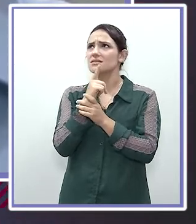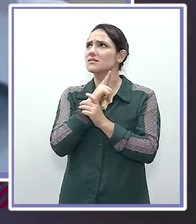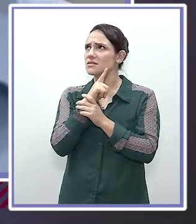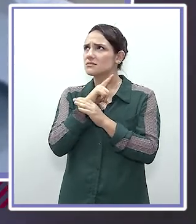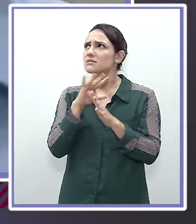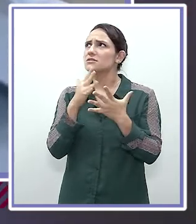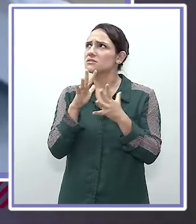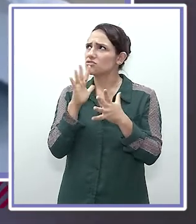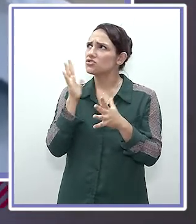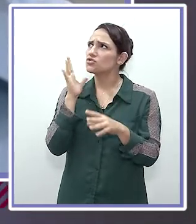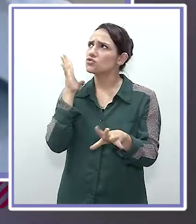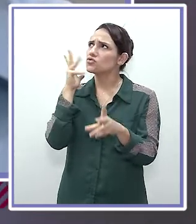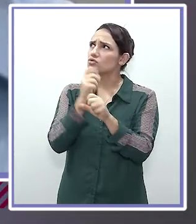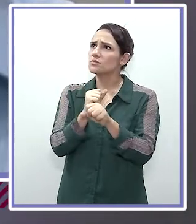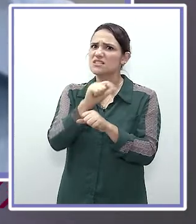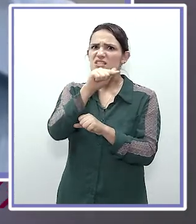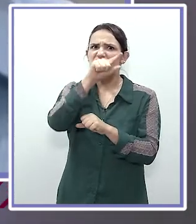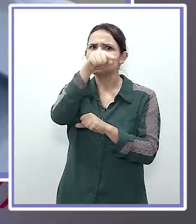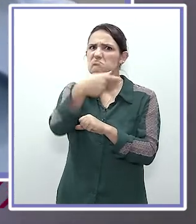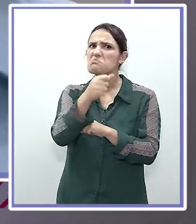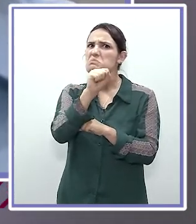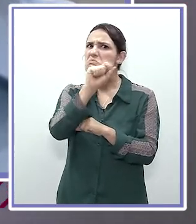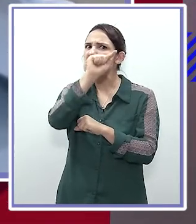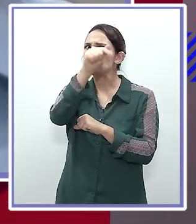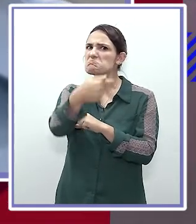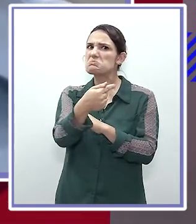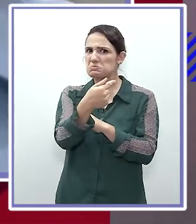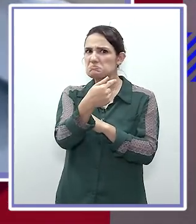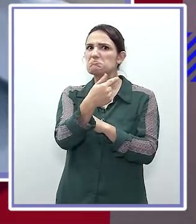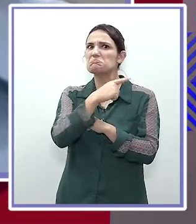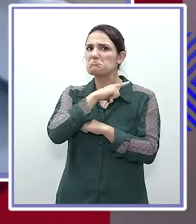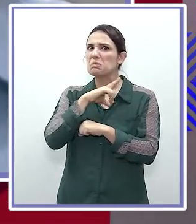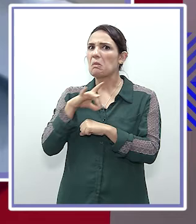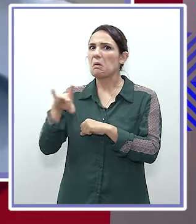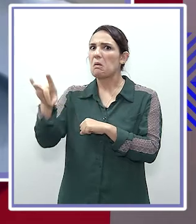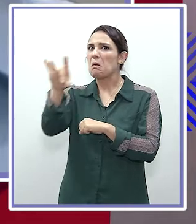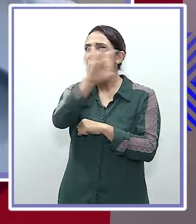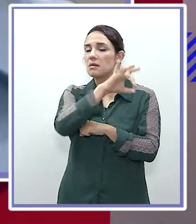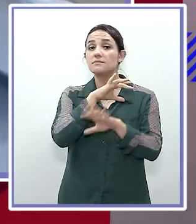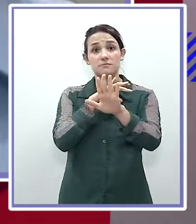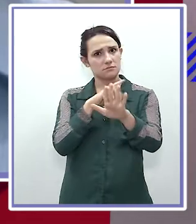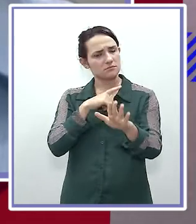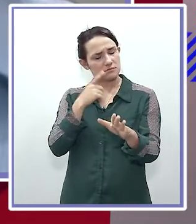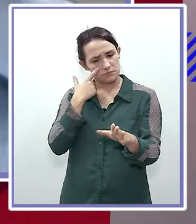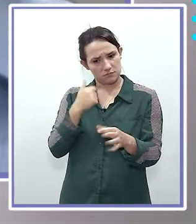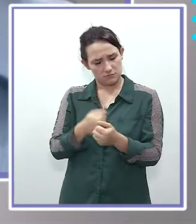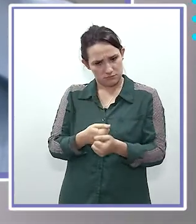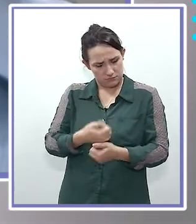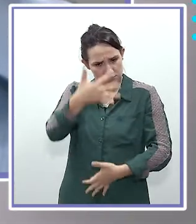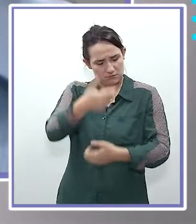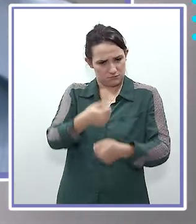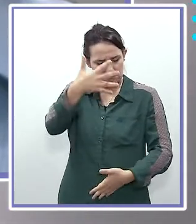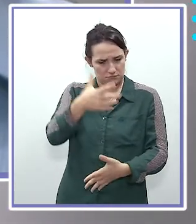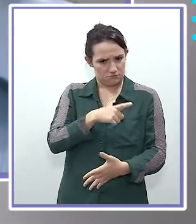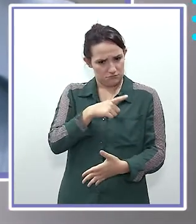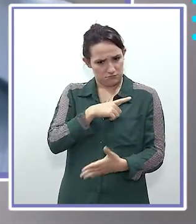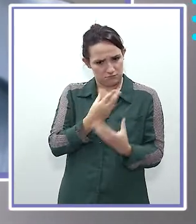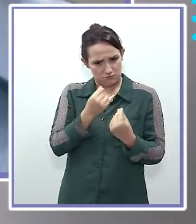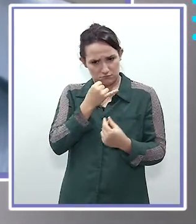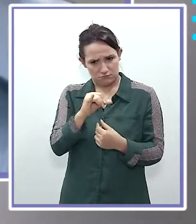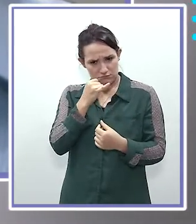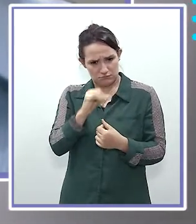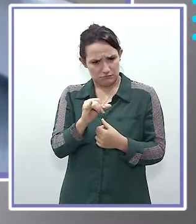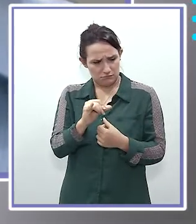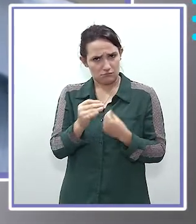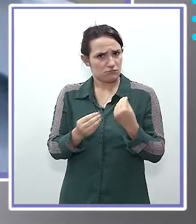ano passado já eram mais ou menos 7.000, 8.000 unidades. Professor, a gente tem tudo isso aqui, mas certo. O que